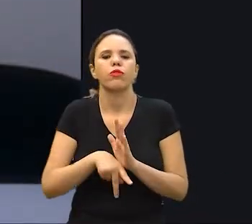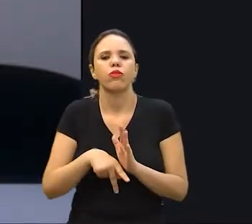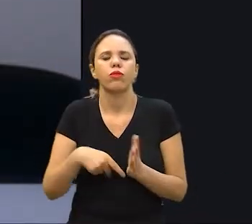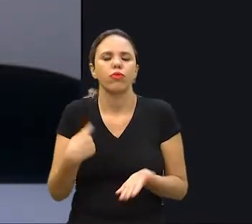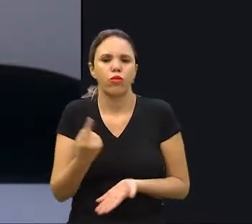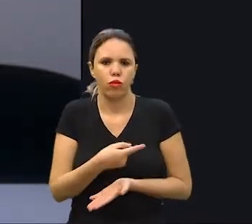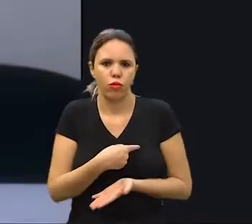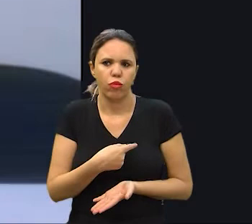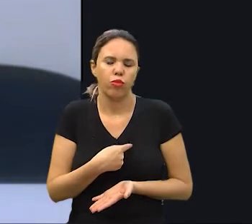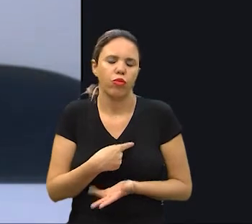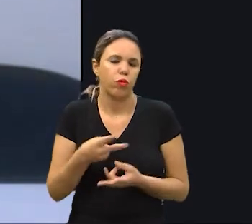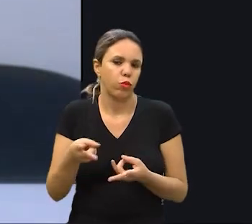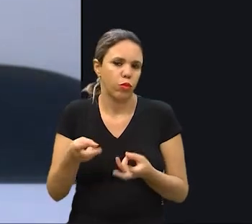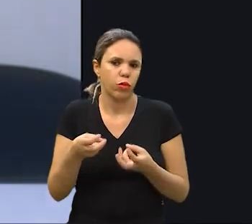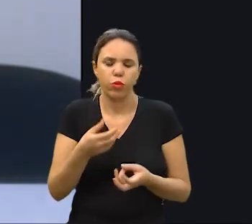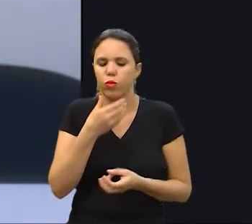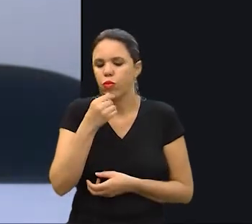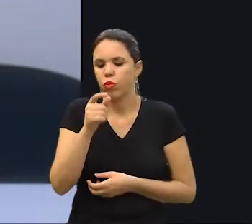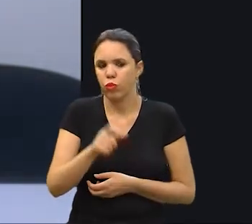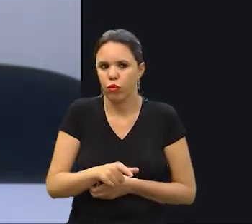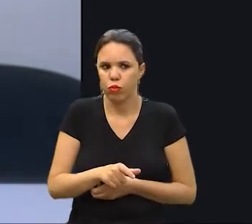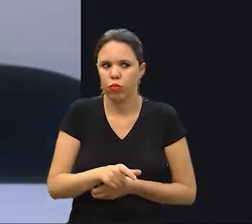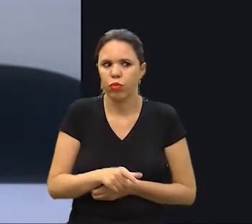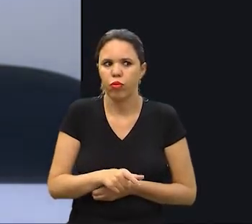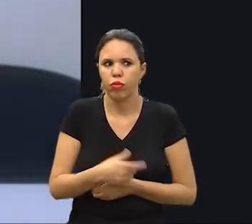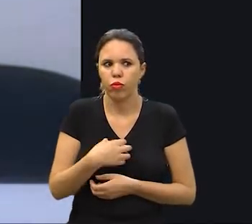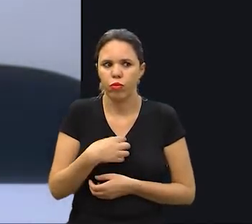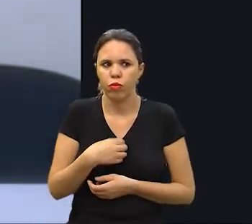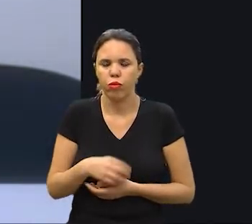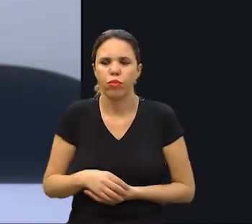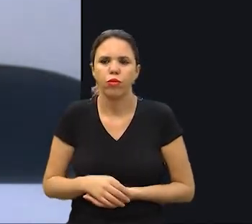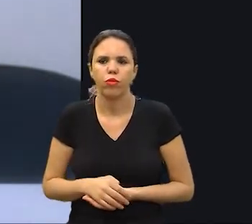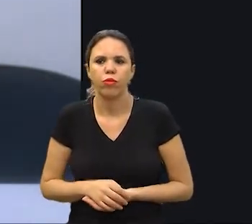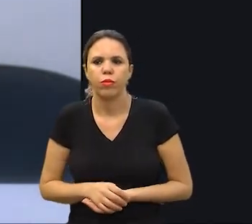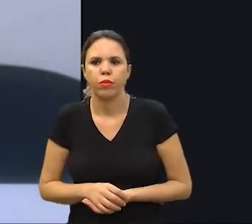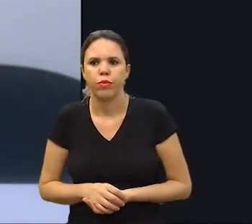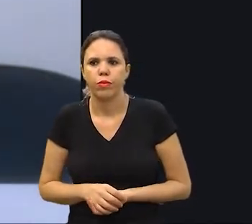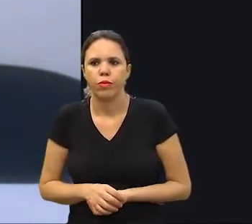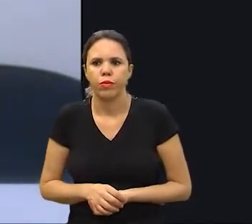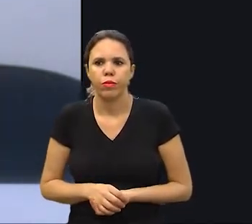projeto. Quando a gente nota que esse homem está de forma